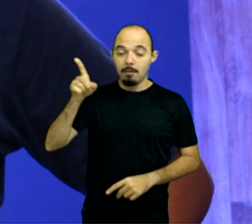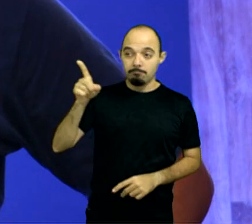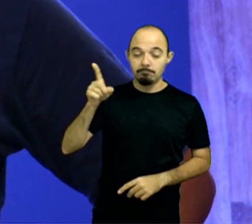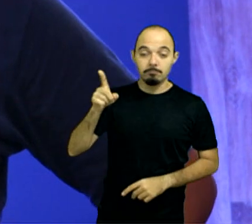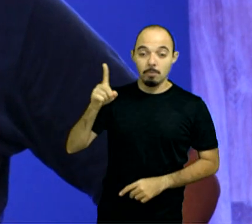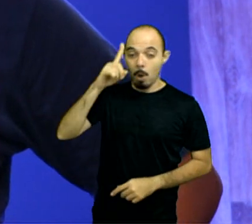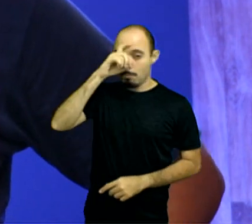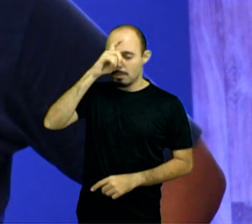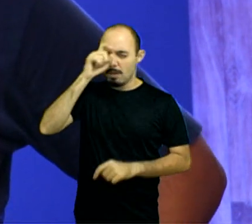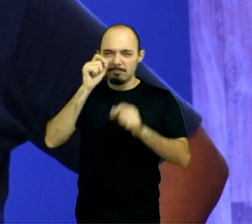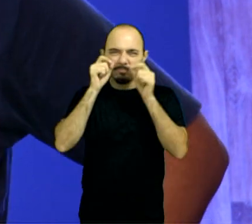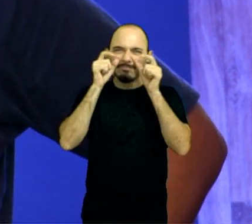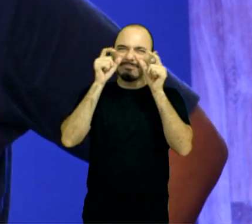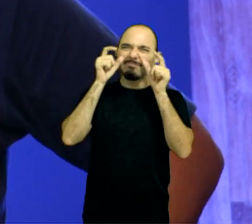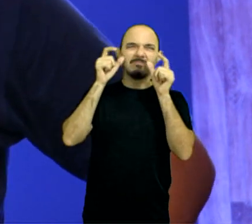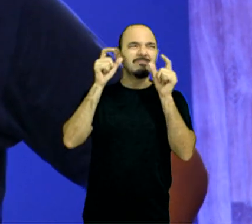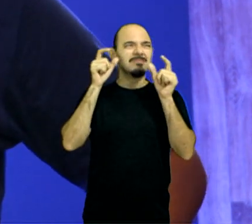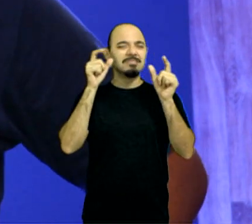eu estava no hospital ali,